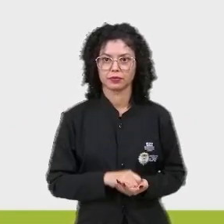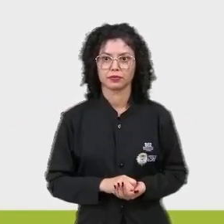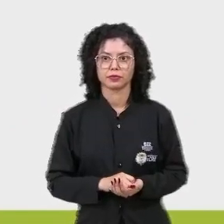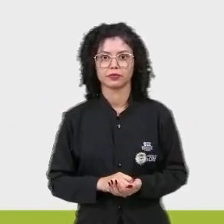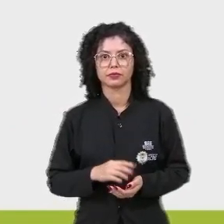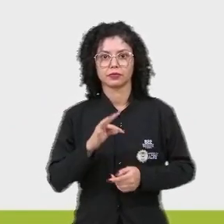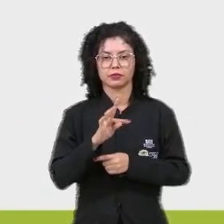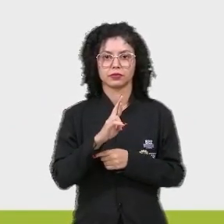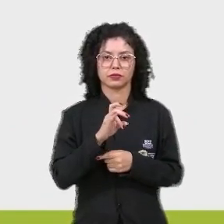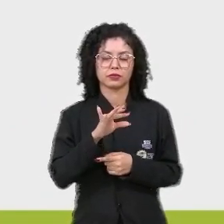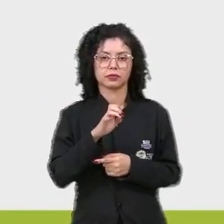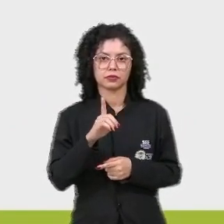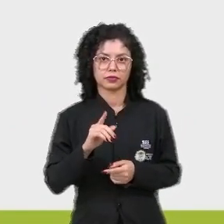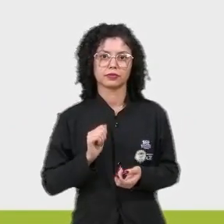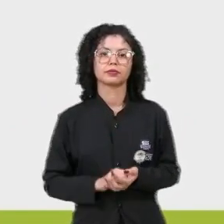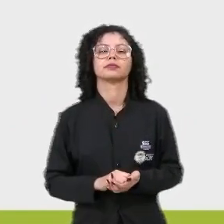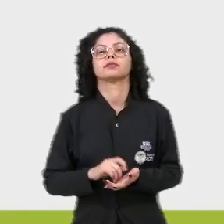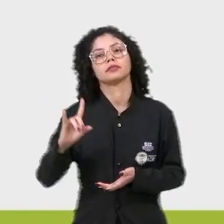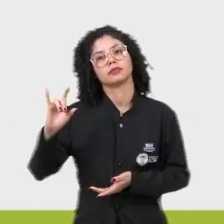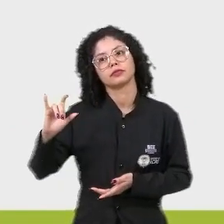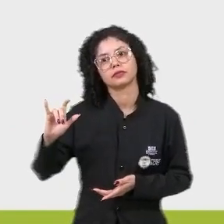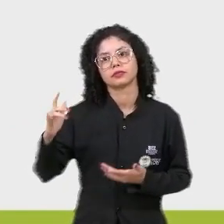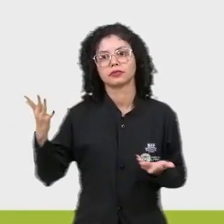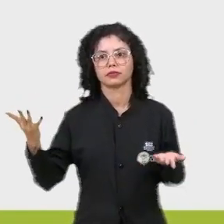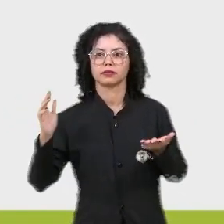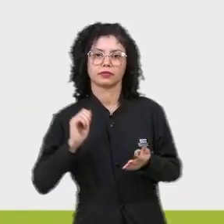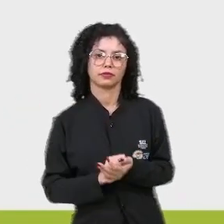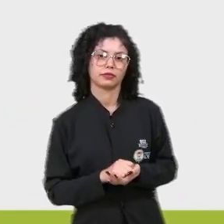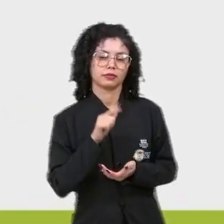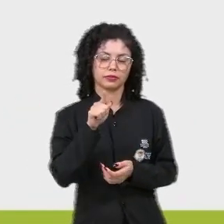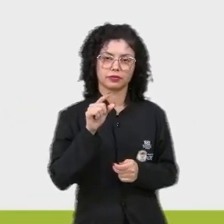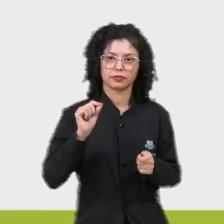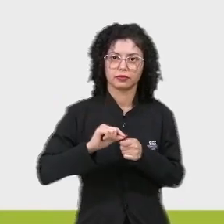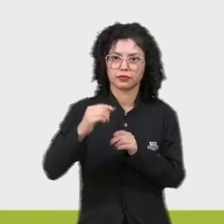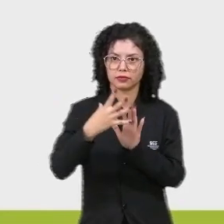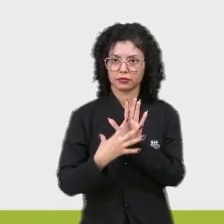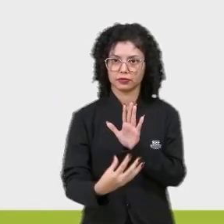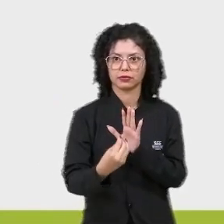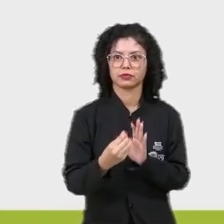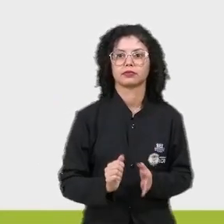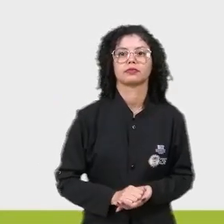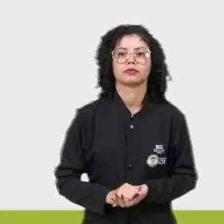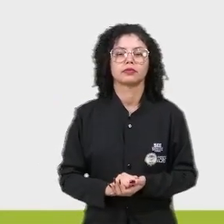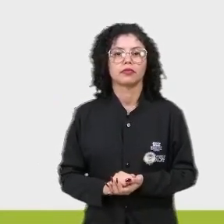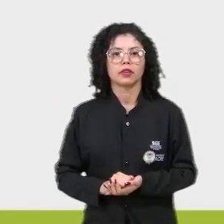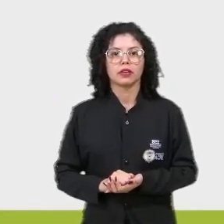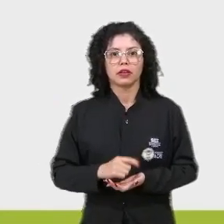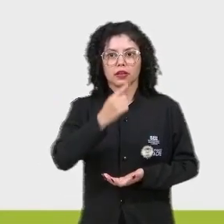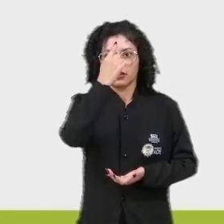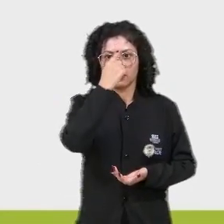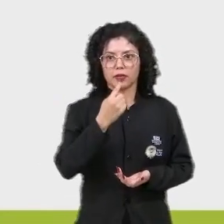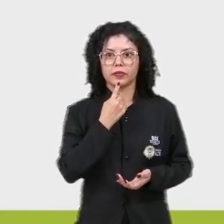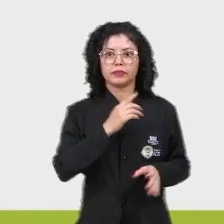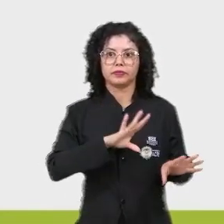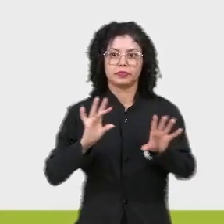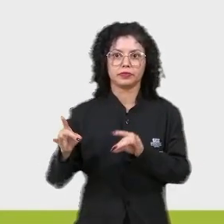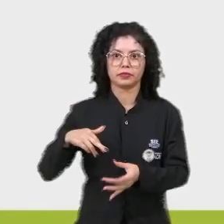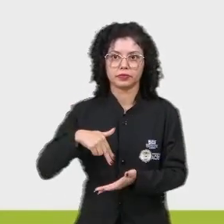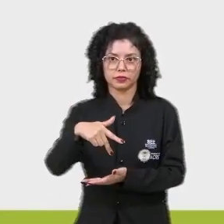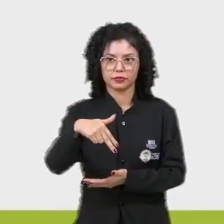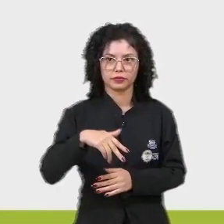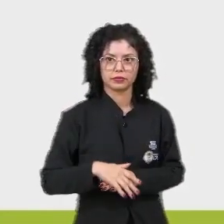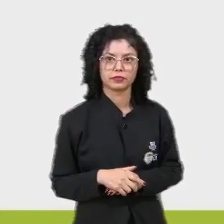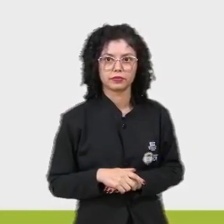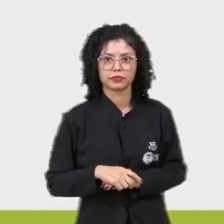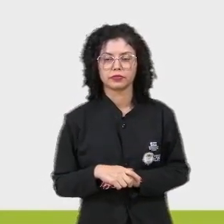trend, né, no Instagram, nas redes sociais, que é você repetir aí essa imagem aí atravessando uma